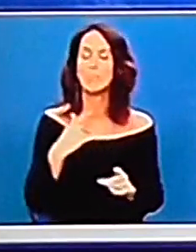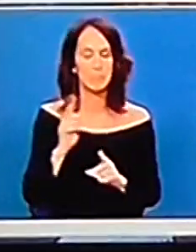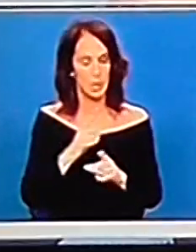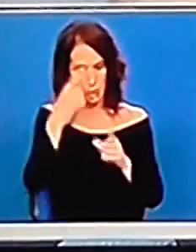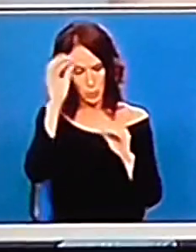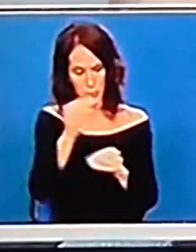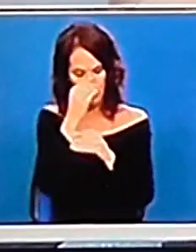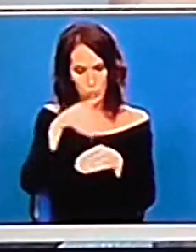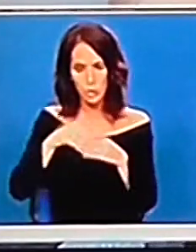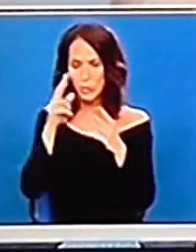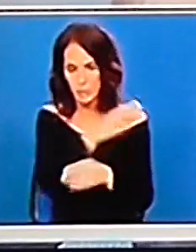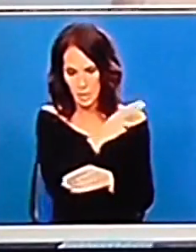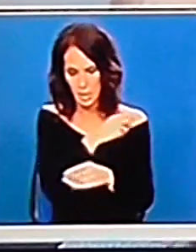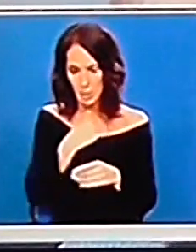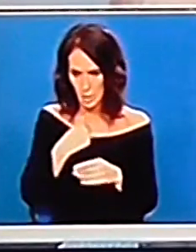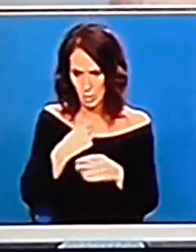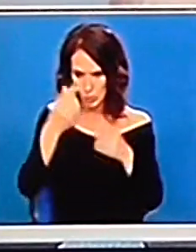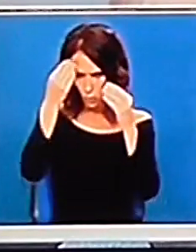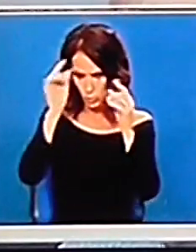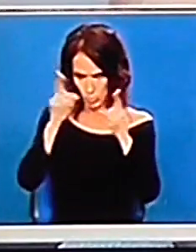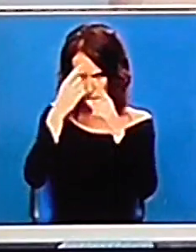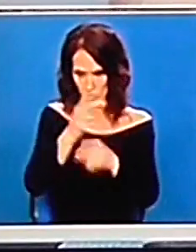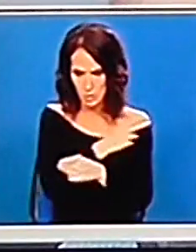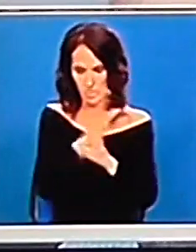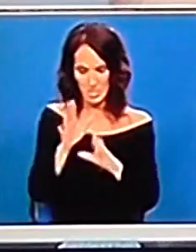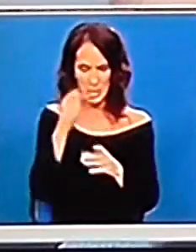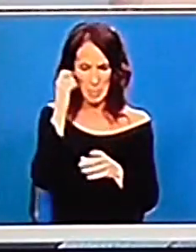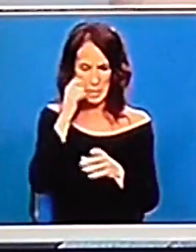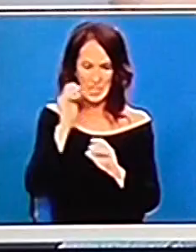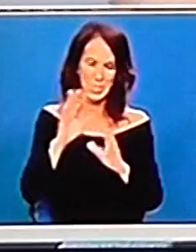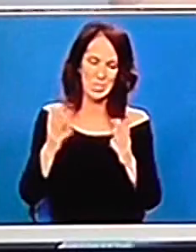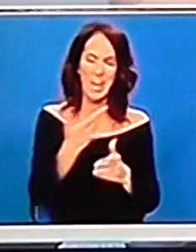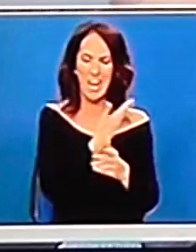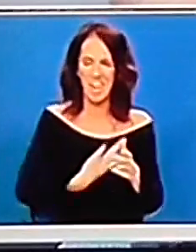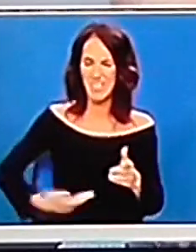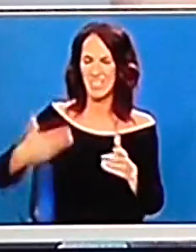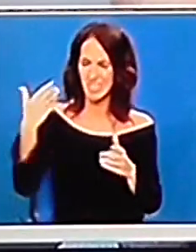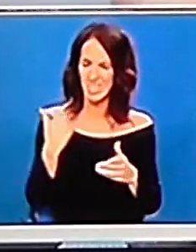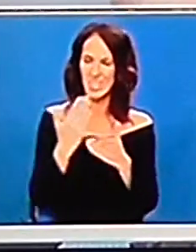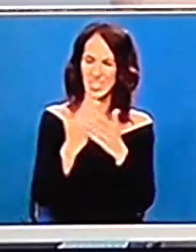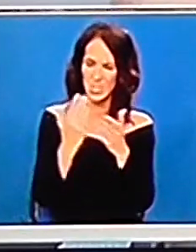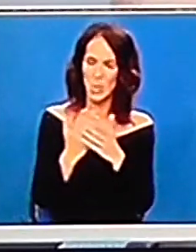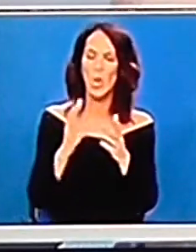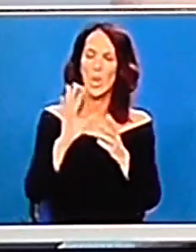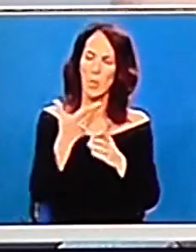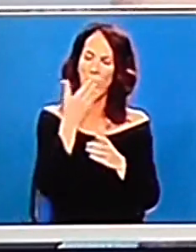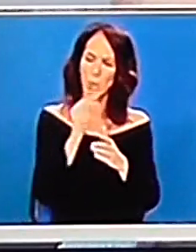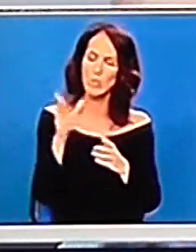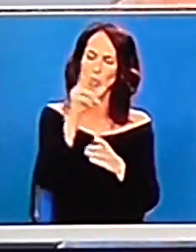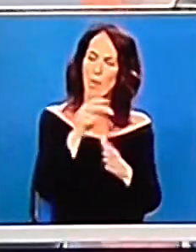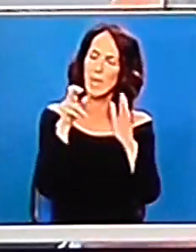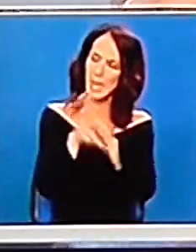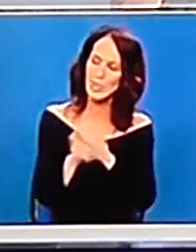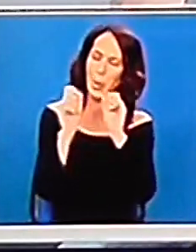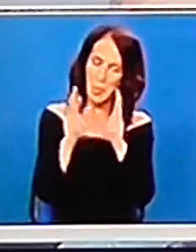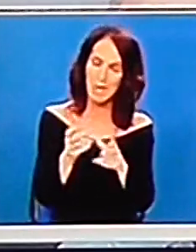solicitaram e as praxes são rituais de iniciação muito antigos na caneta que fazem sentido como rituais de